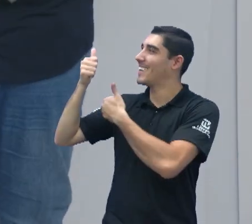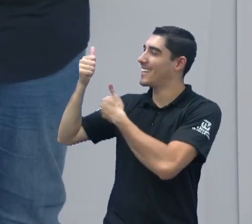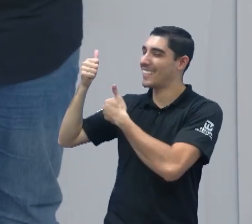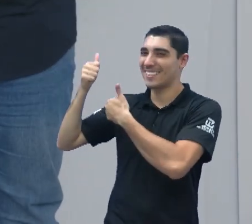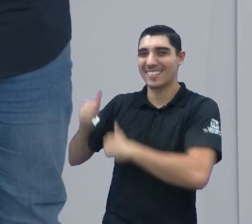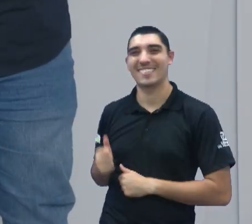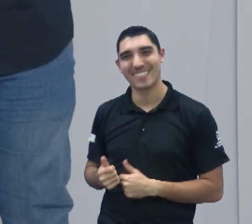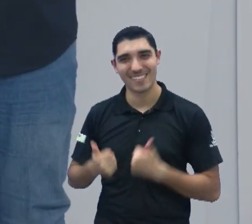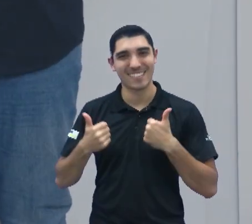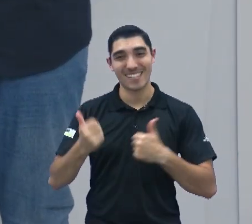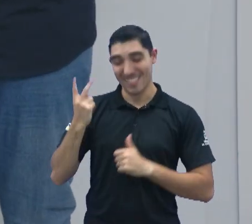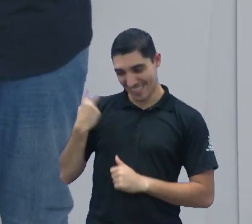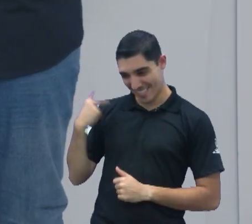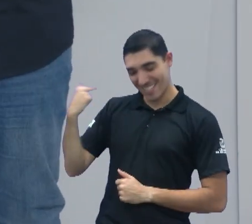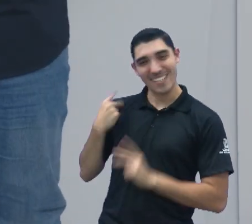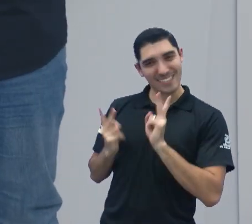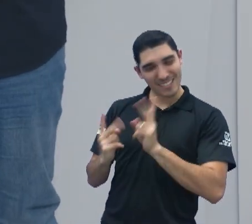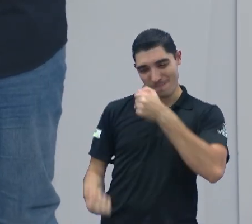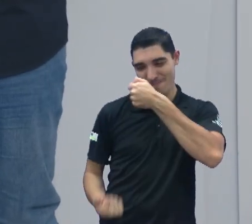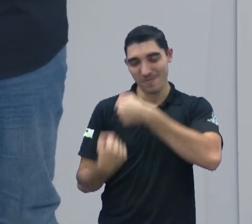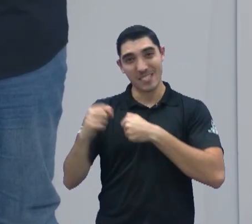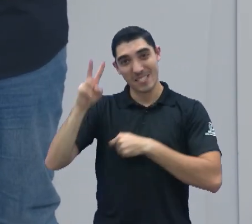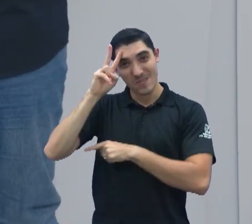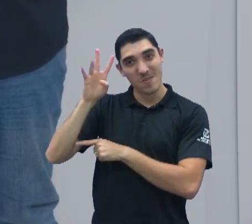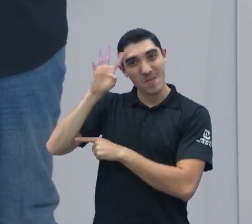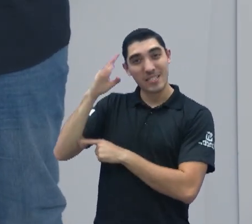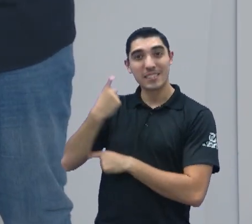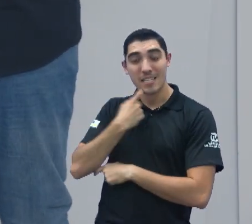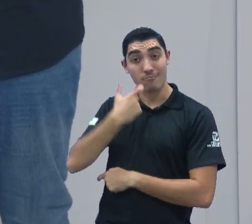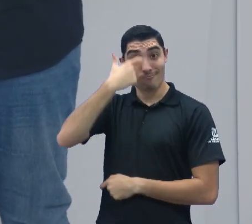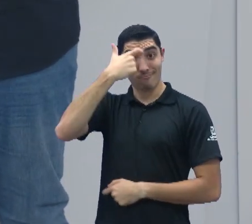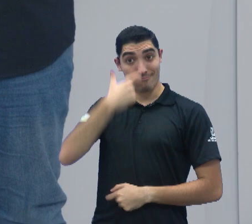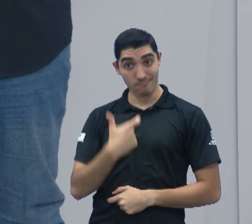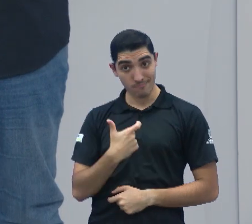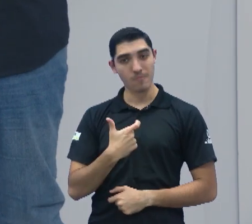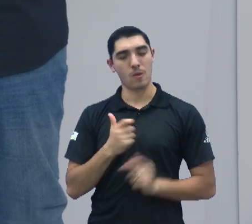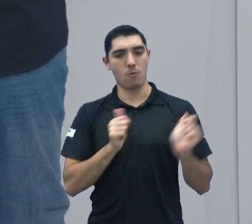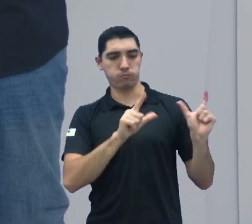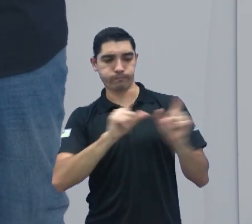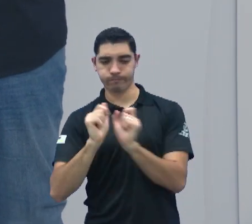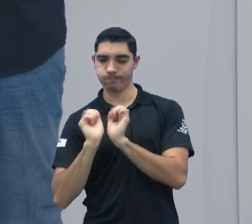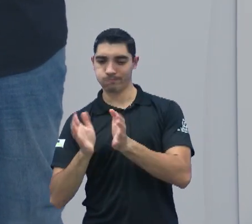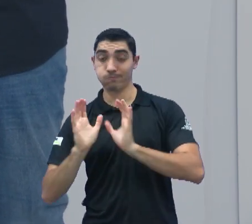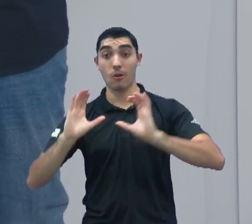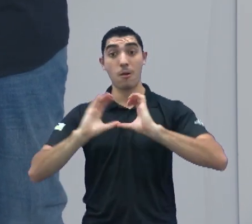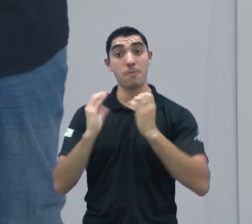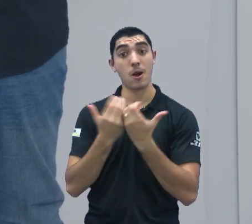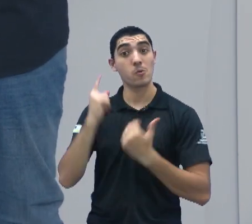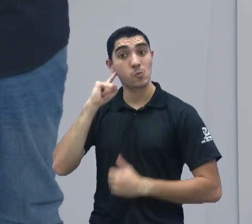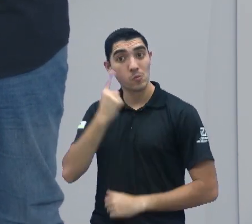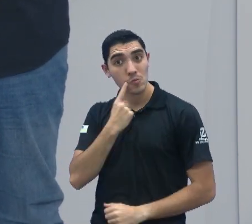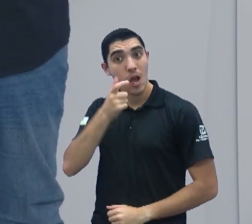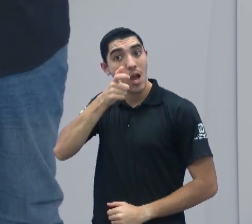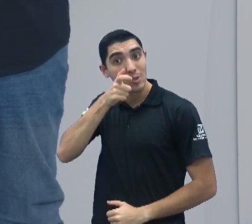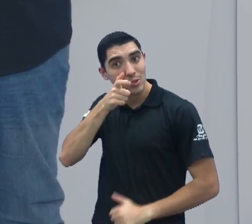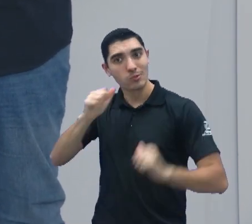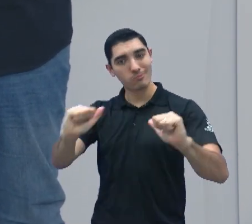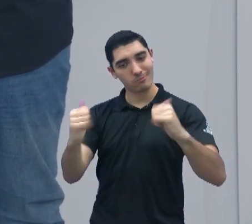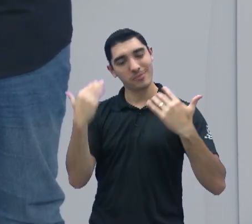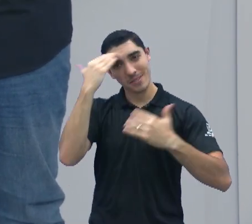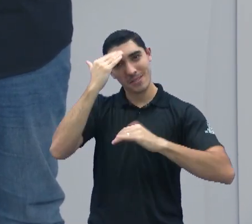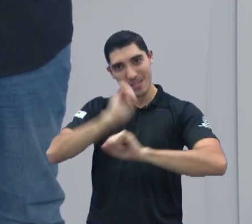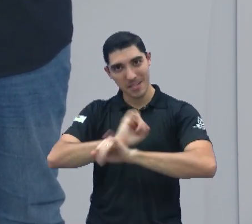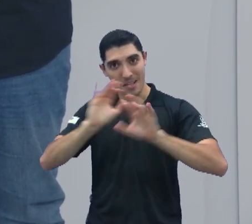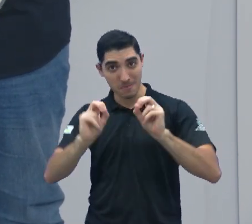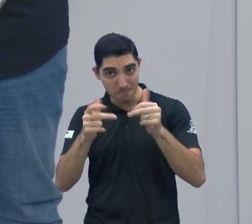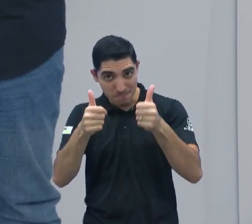soquinho maroto de toda segunda, quarta e sexta. O Luizão que sempre leva a informação para a comunidade surda que acompanha o nosso programa, tá